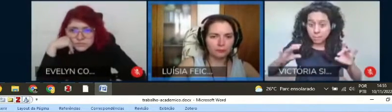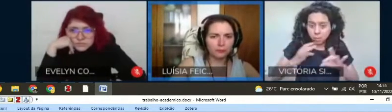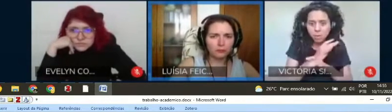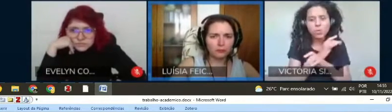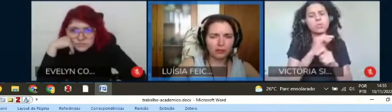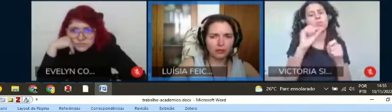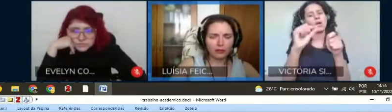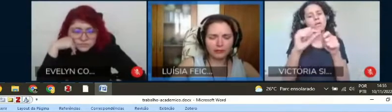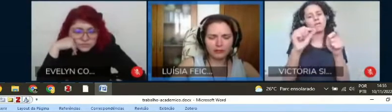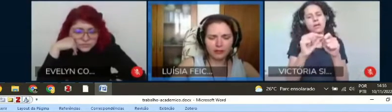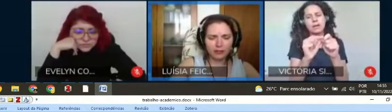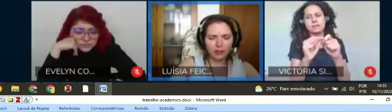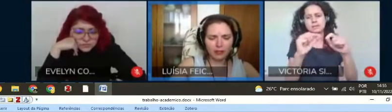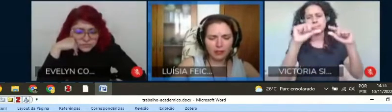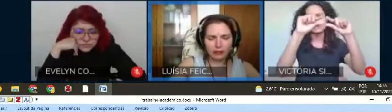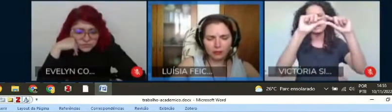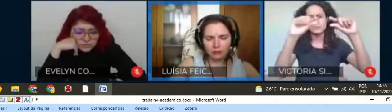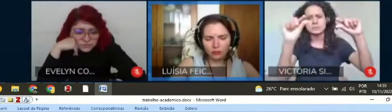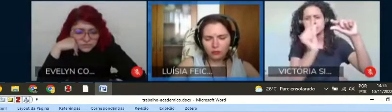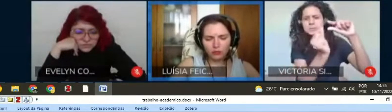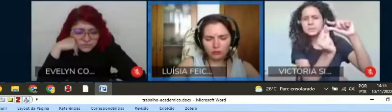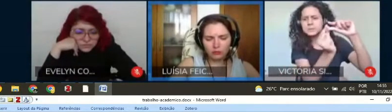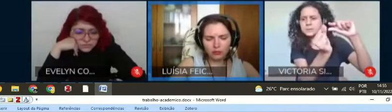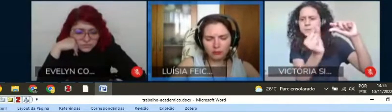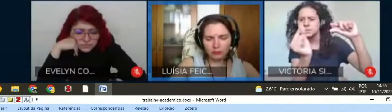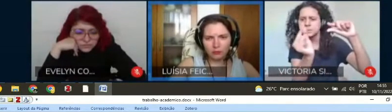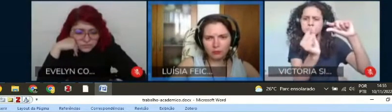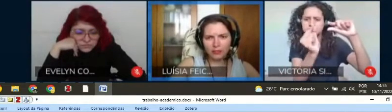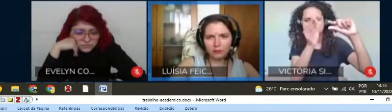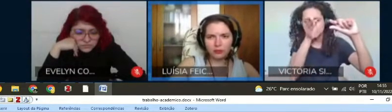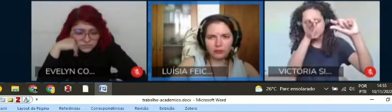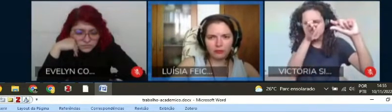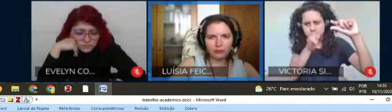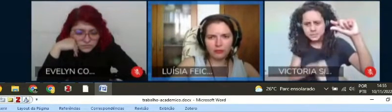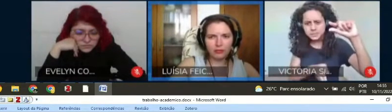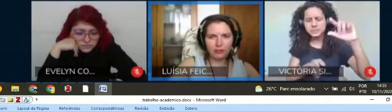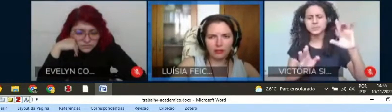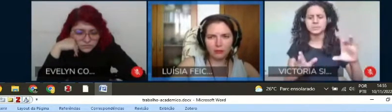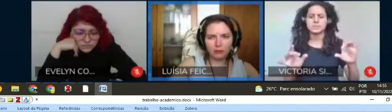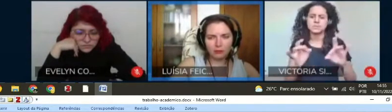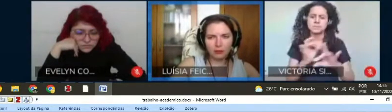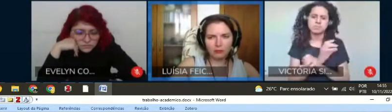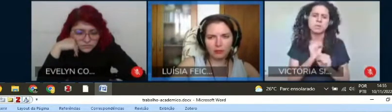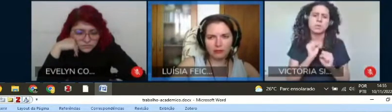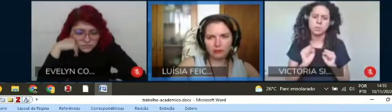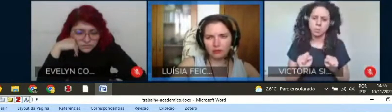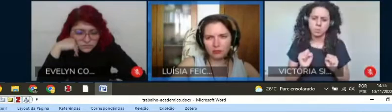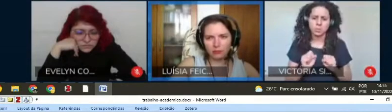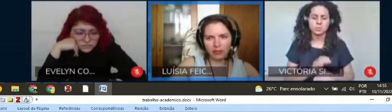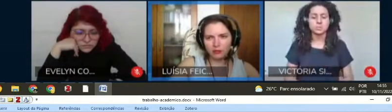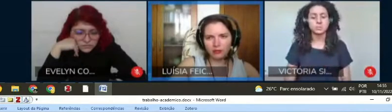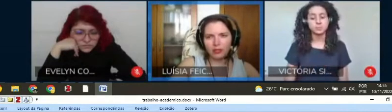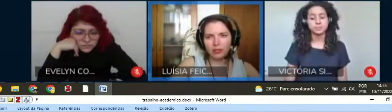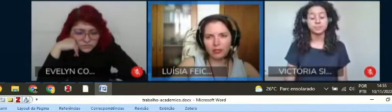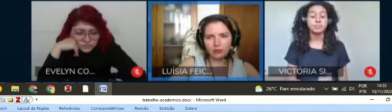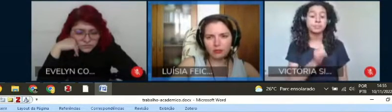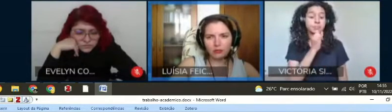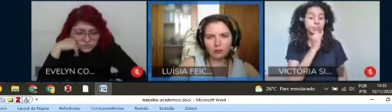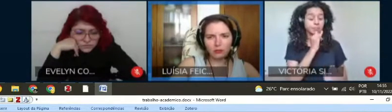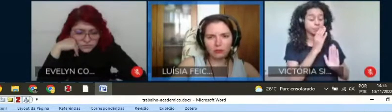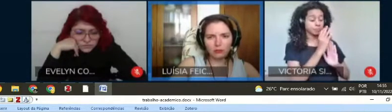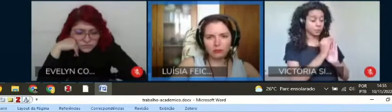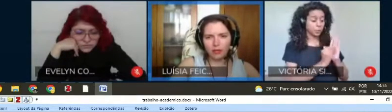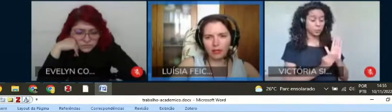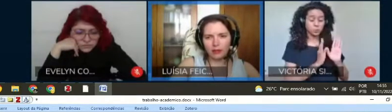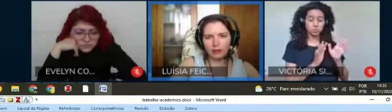só agora, se todo o conteúdo já está pronto, mas o que pode acontecer é uma alteração de página, isso